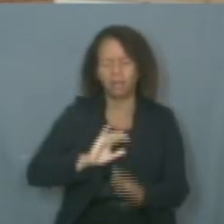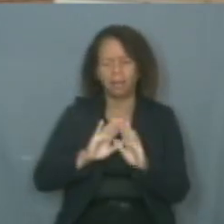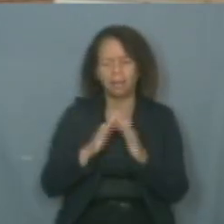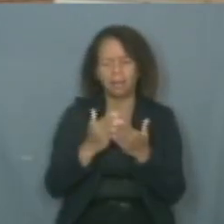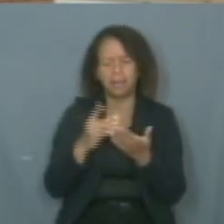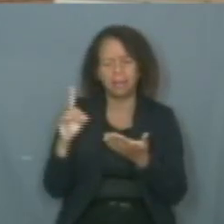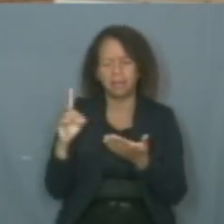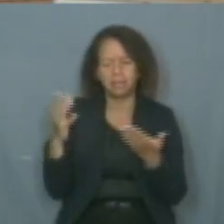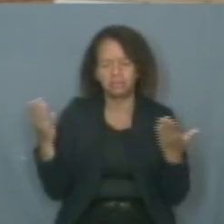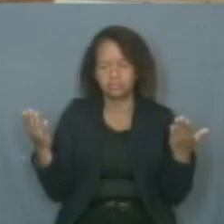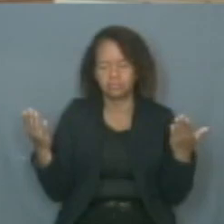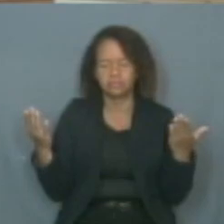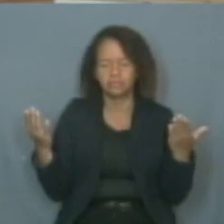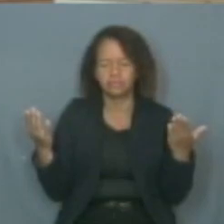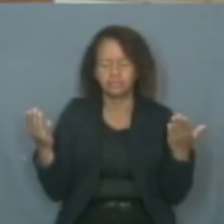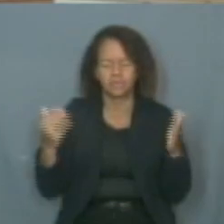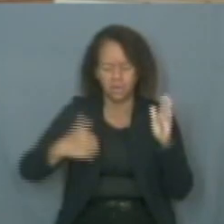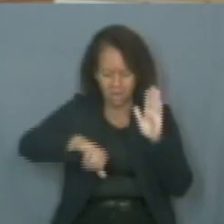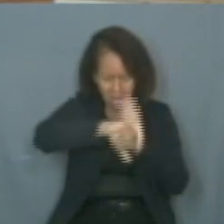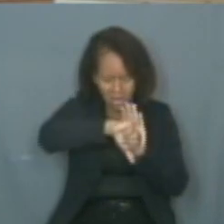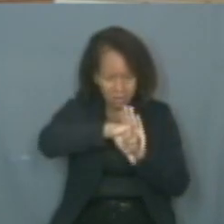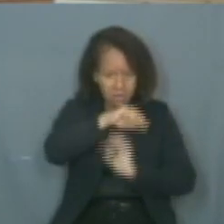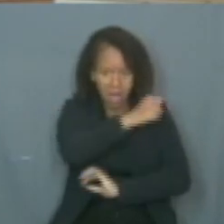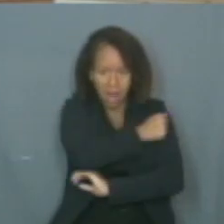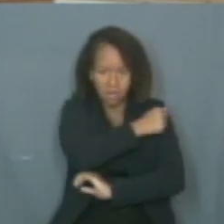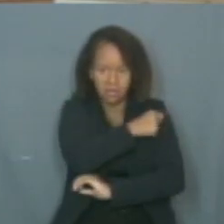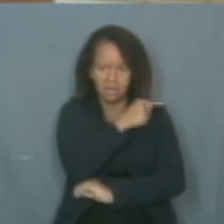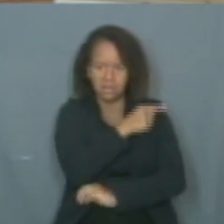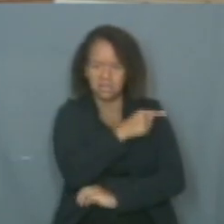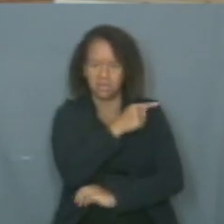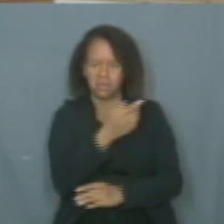bíblico. O crime dos alunos era esse.